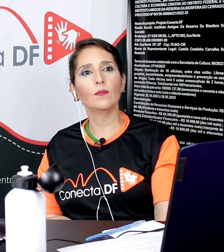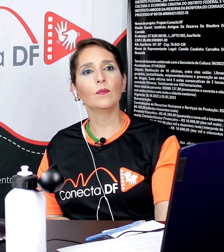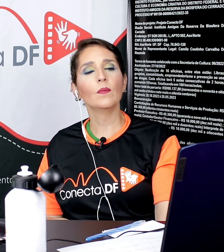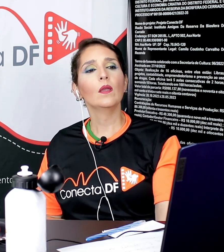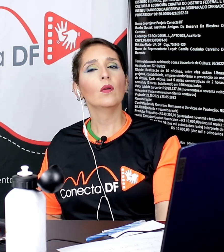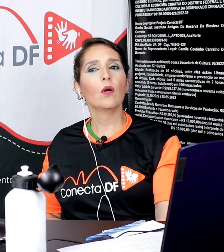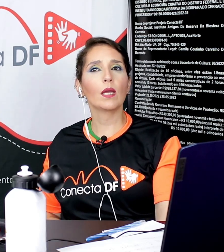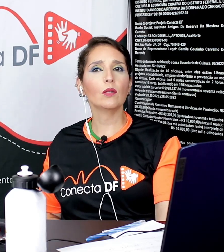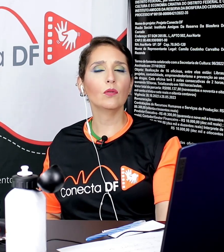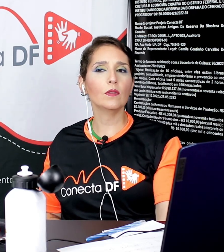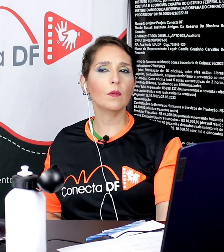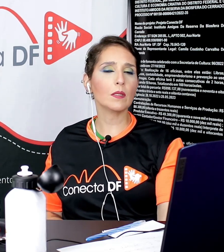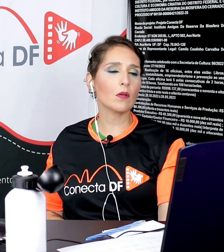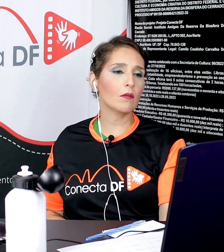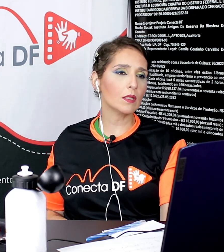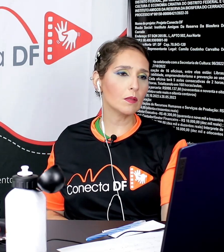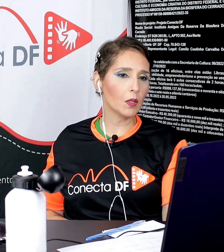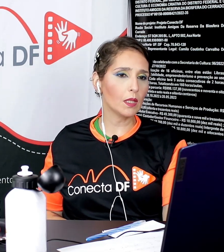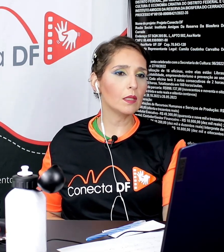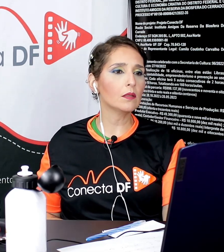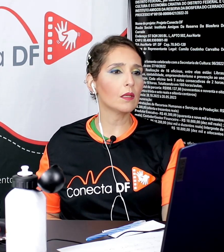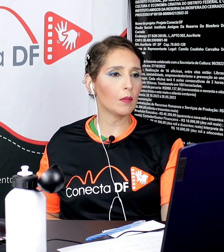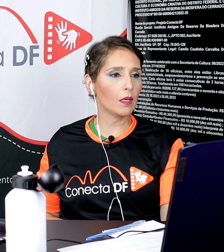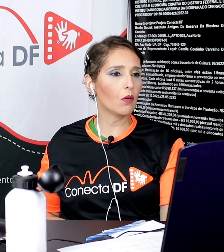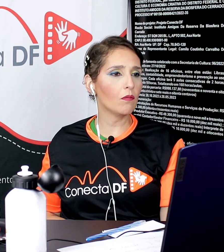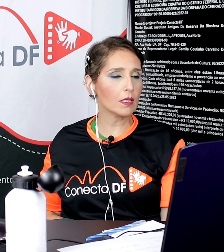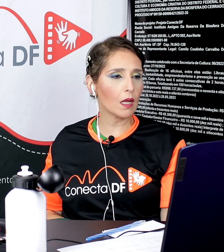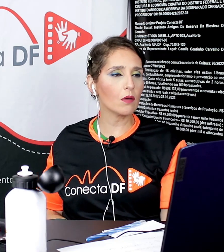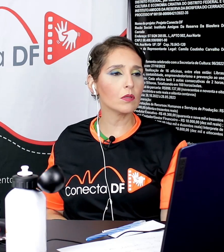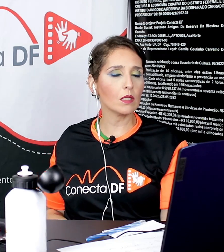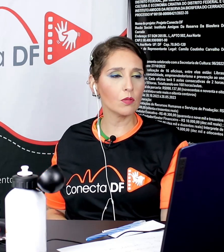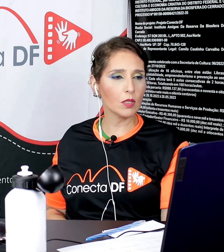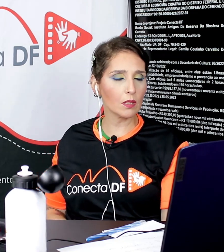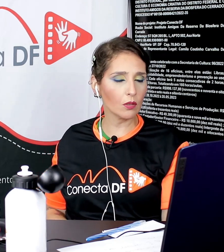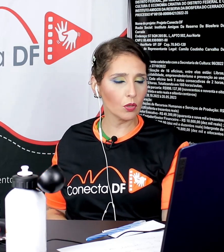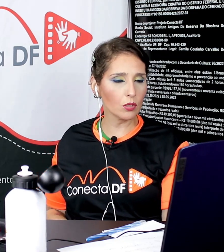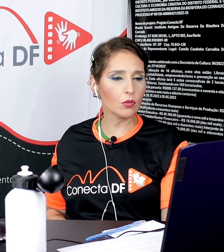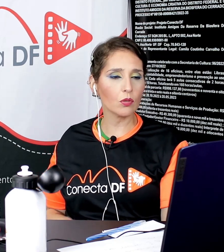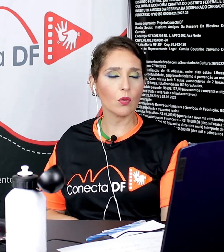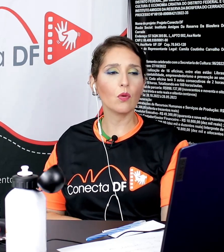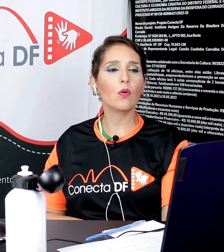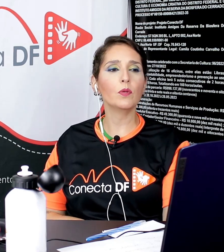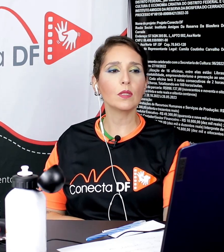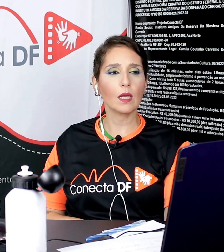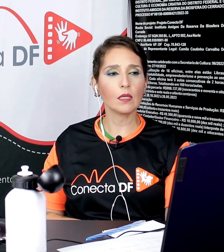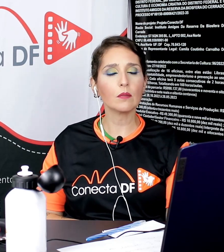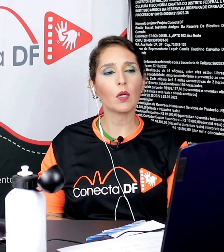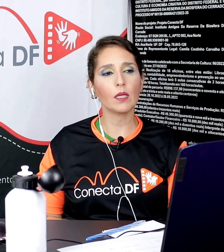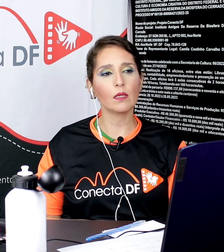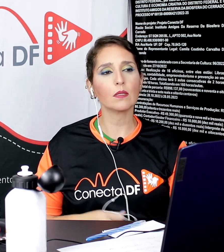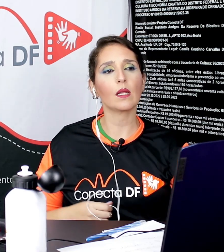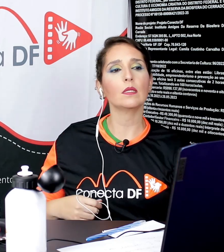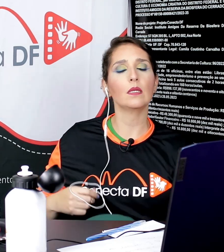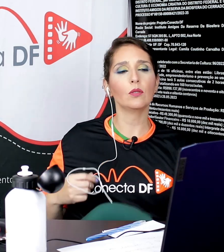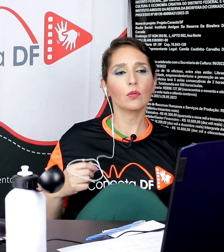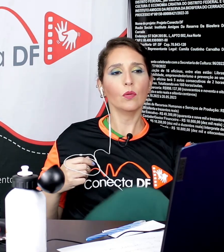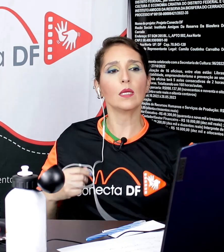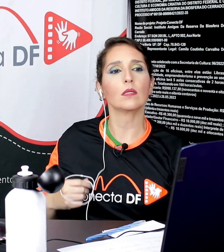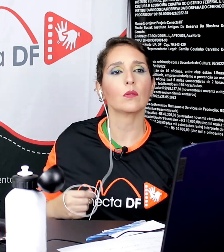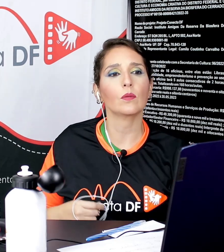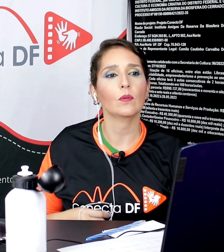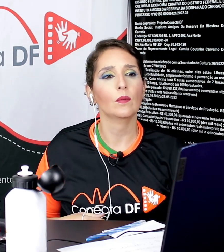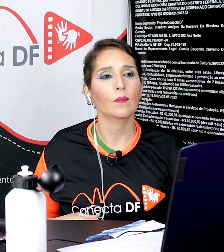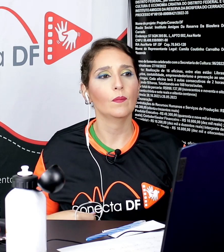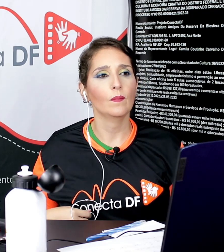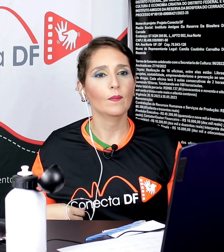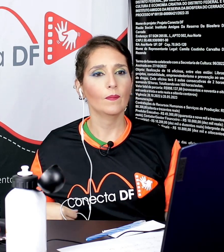certo? Qualquer dúvida, pessoal, vocês podem também conversar com os administradores dos grupos, que eles podem esclarecer tudo